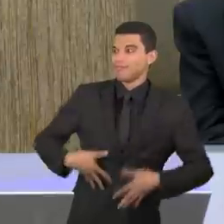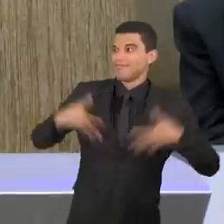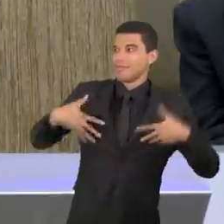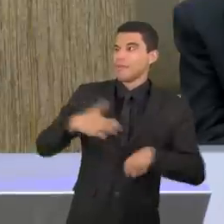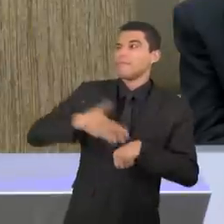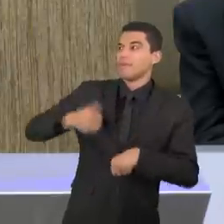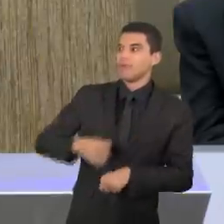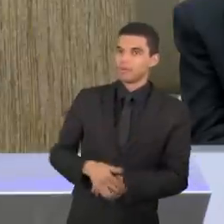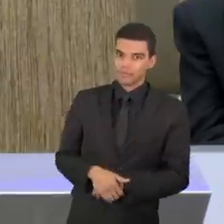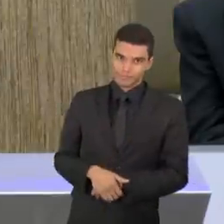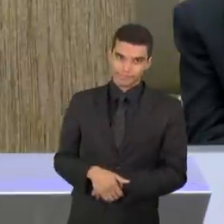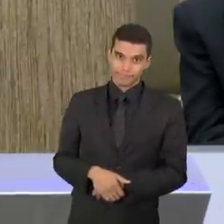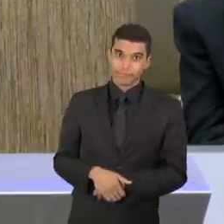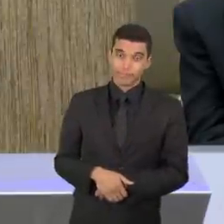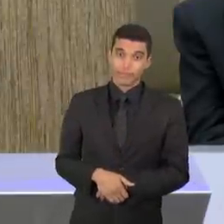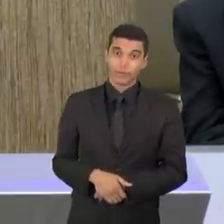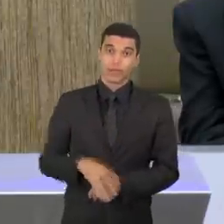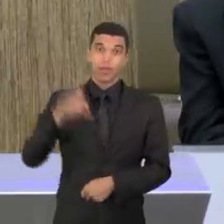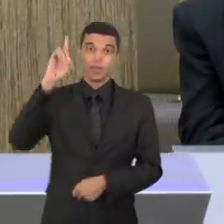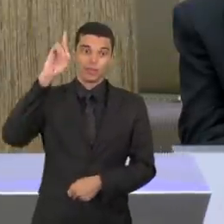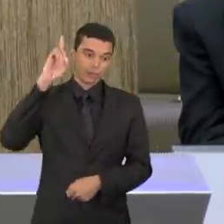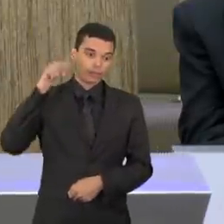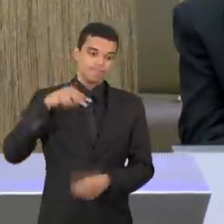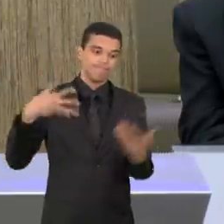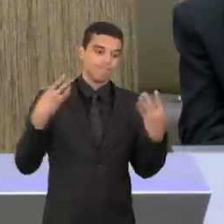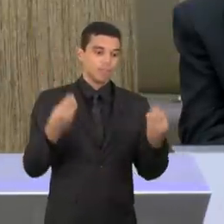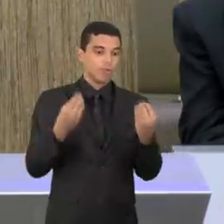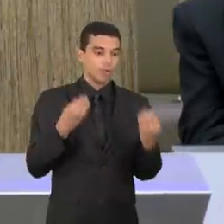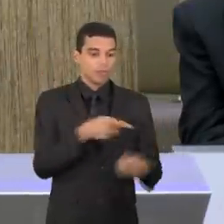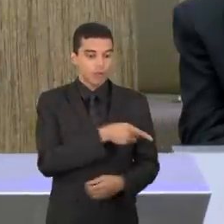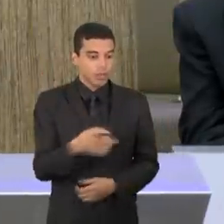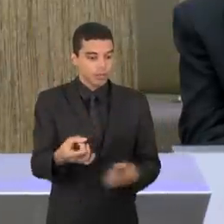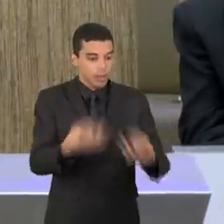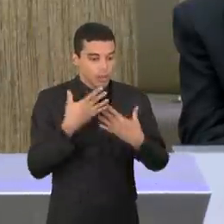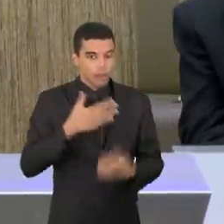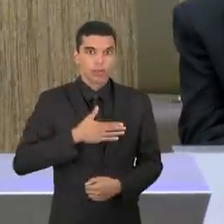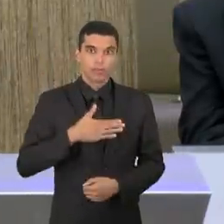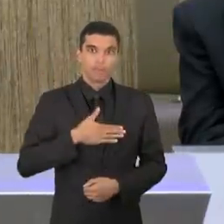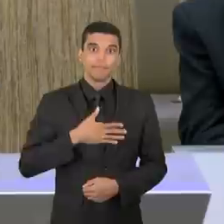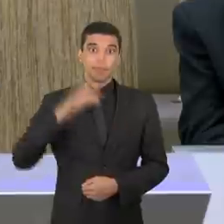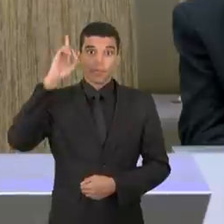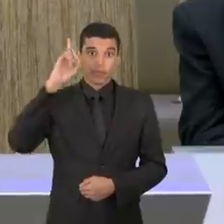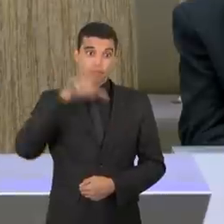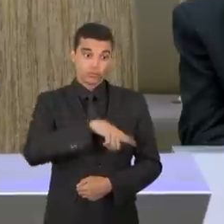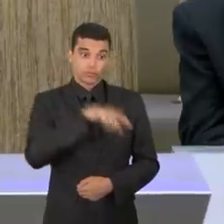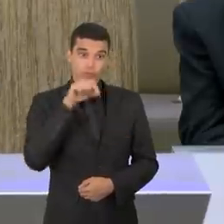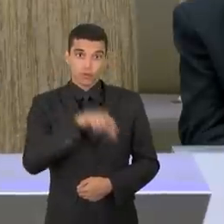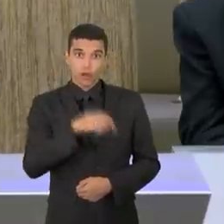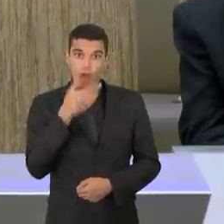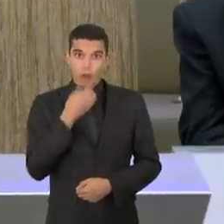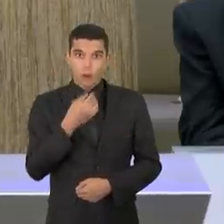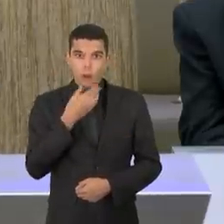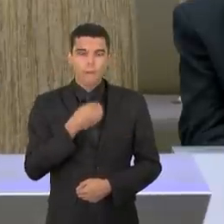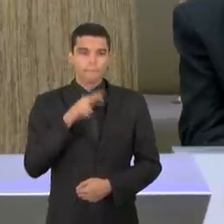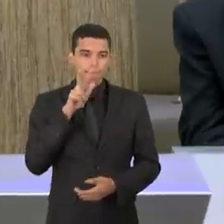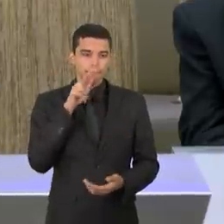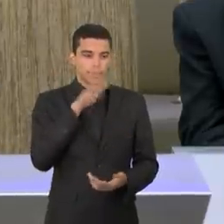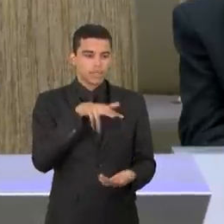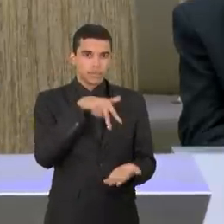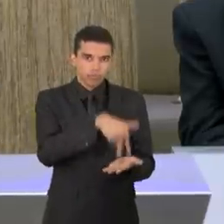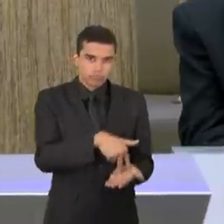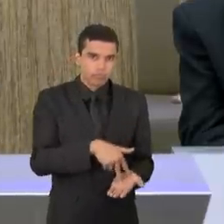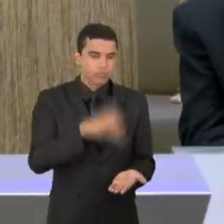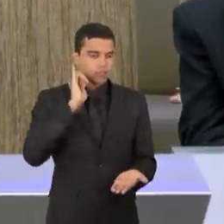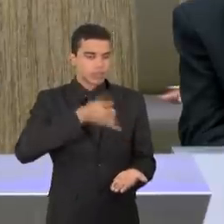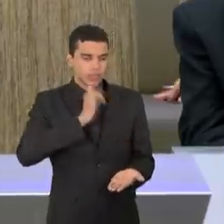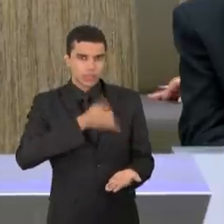protestaram contra eles, mas eles não deram ouvidos. E o Espírito de Deus revestiu a